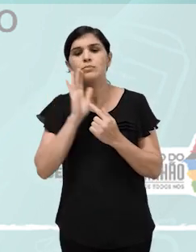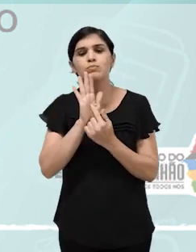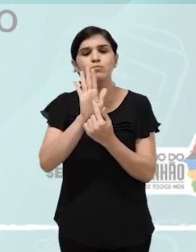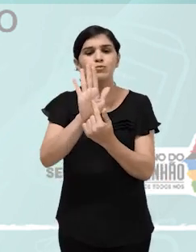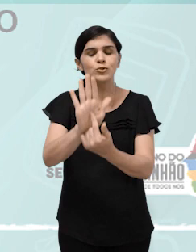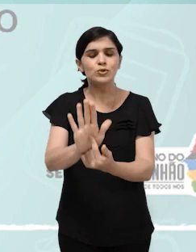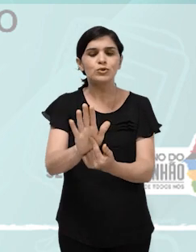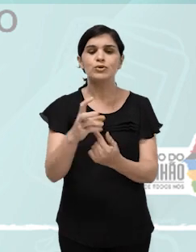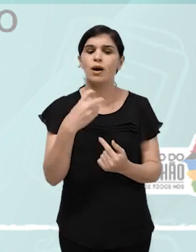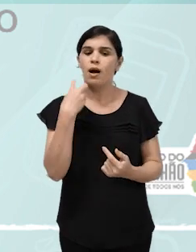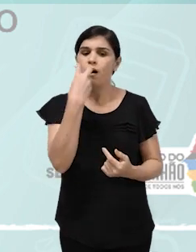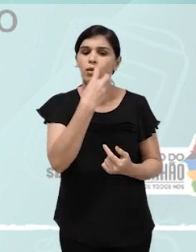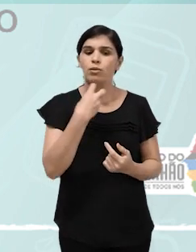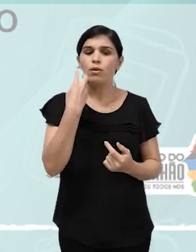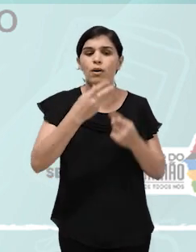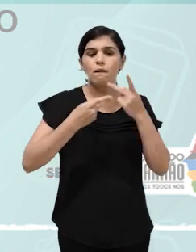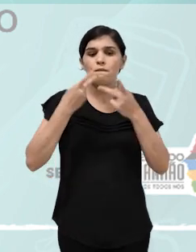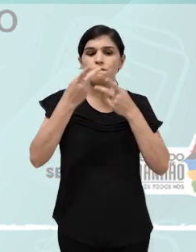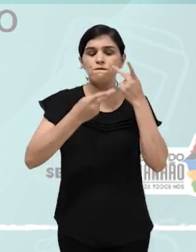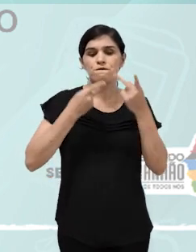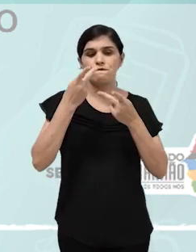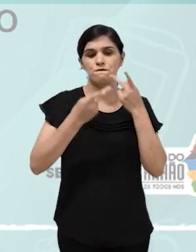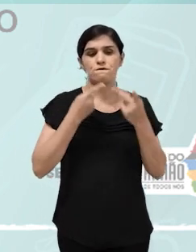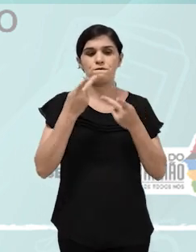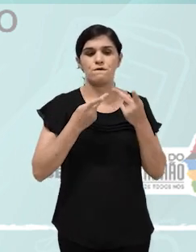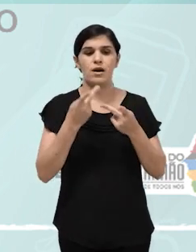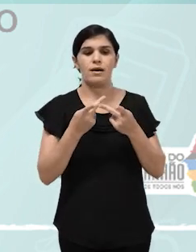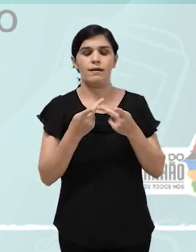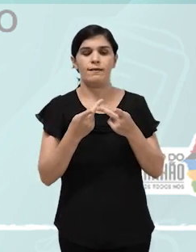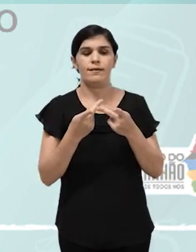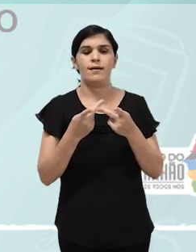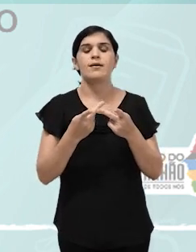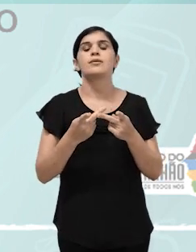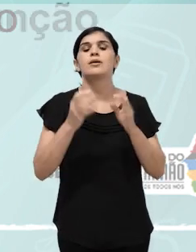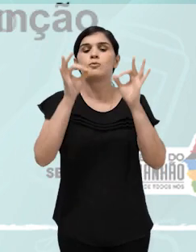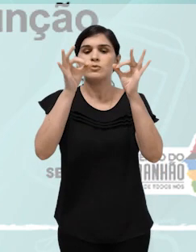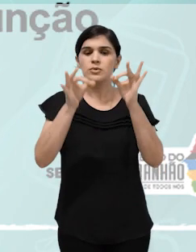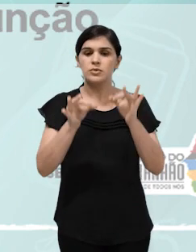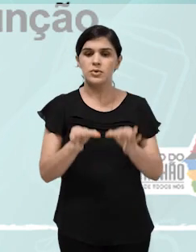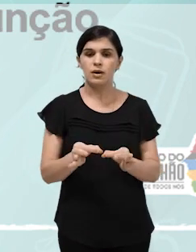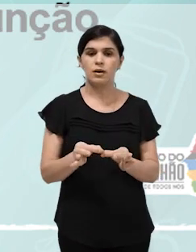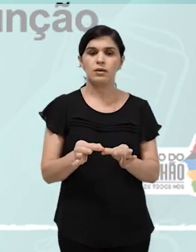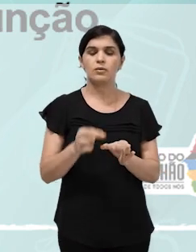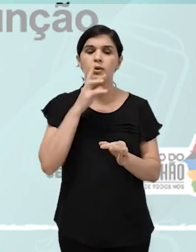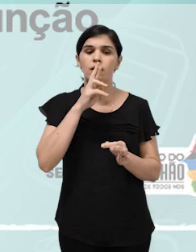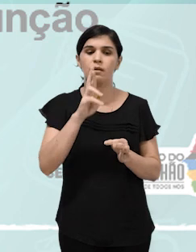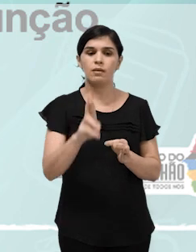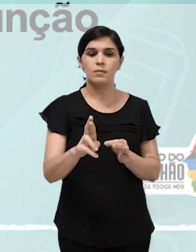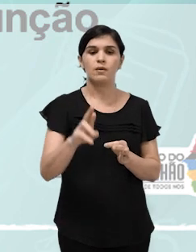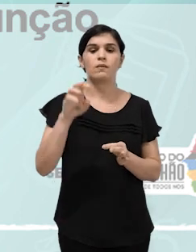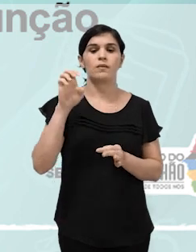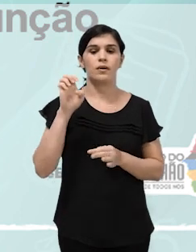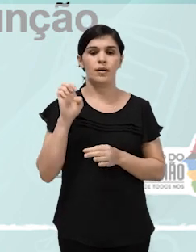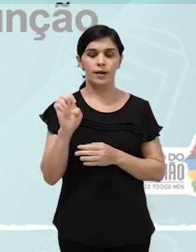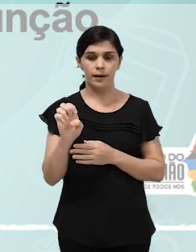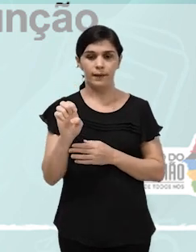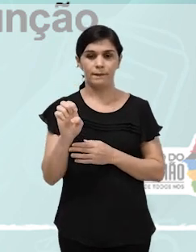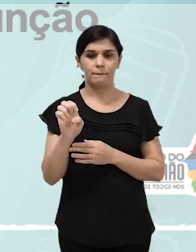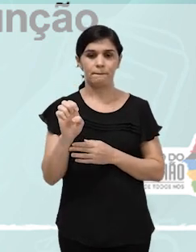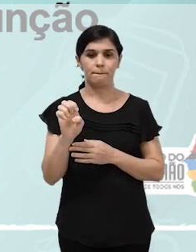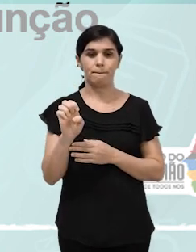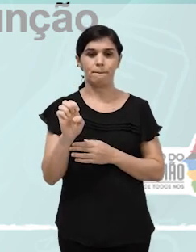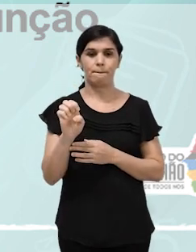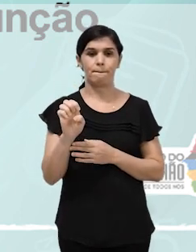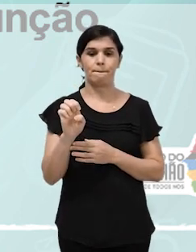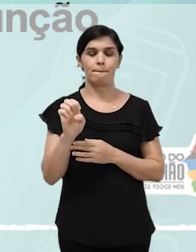oralmente. Muito fácil. É a letra E, né? Valorizou os recursos formais que tiveram não apenas a função de